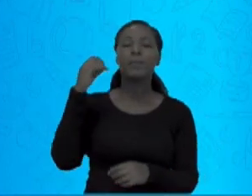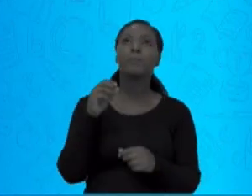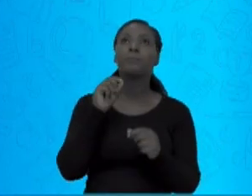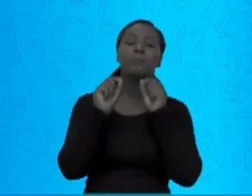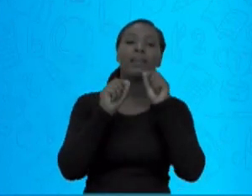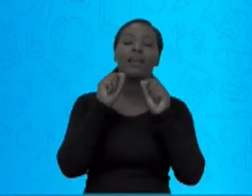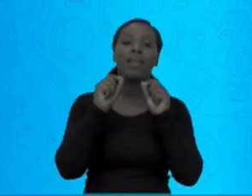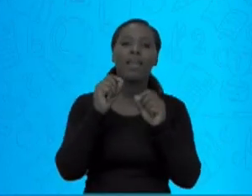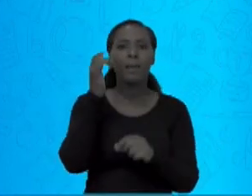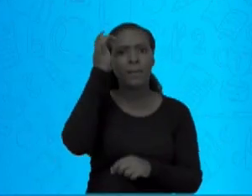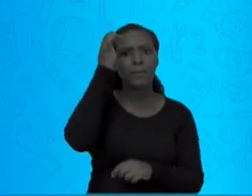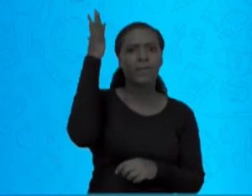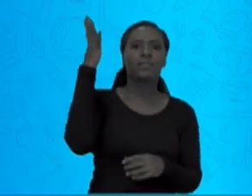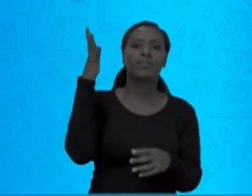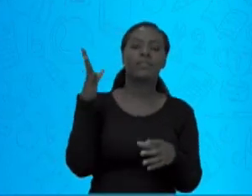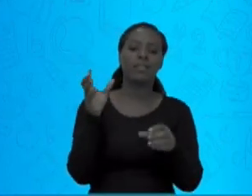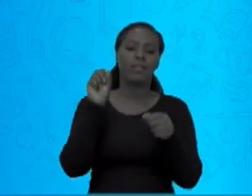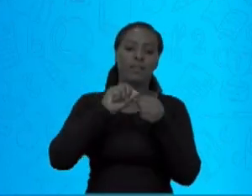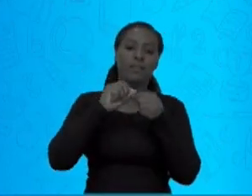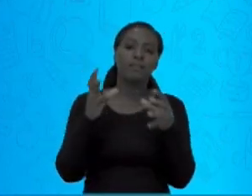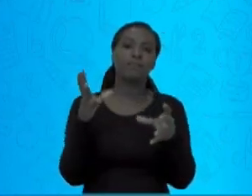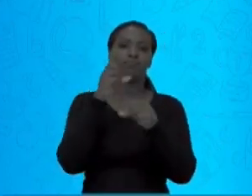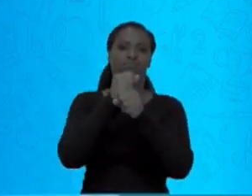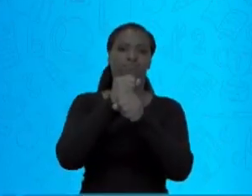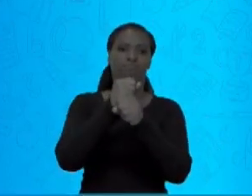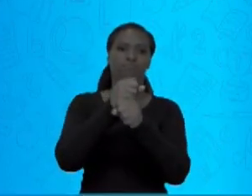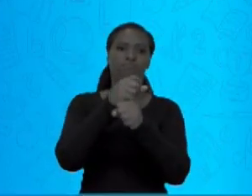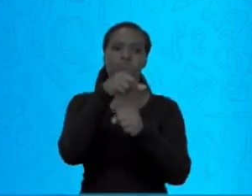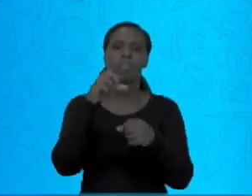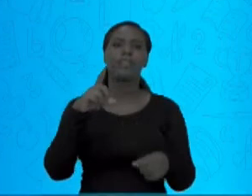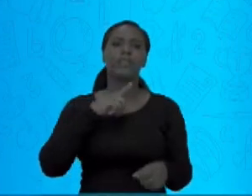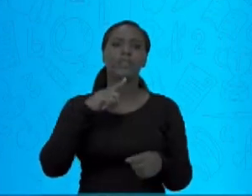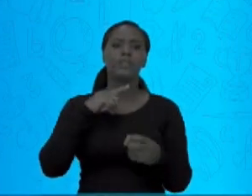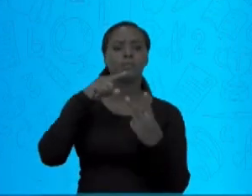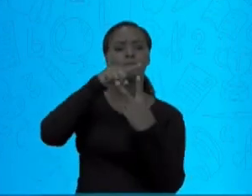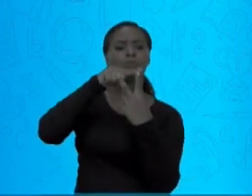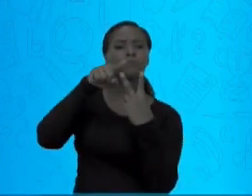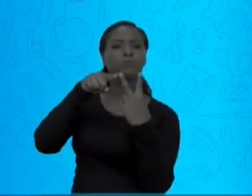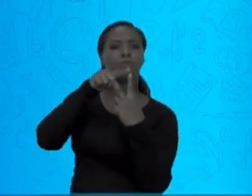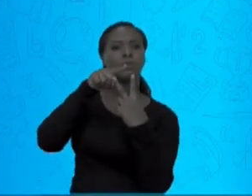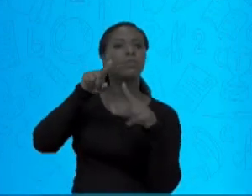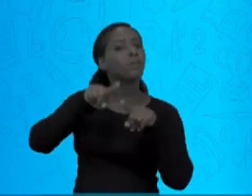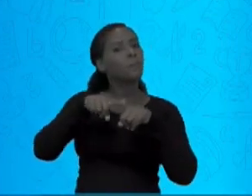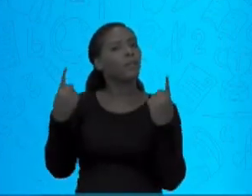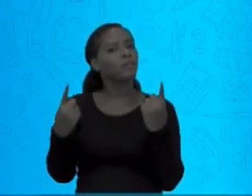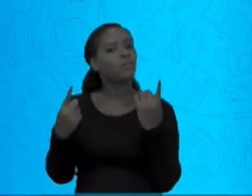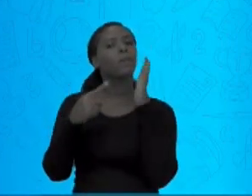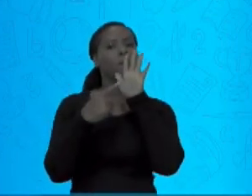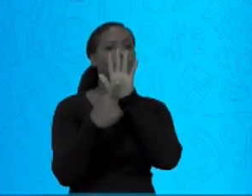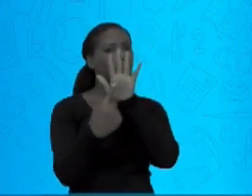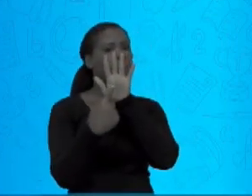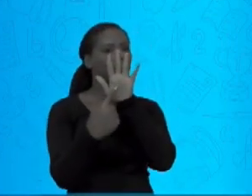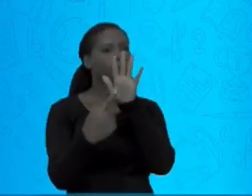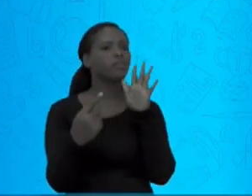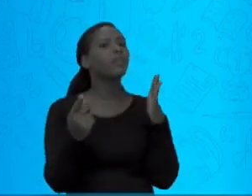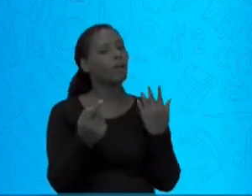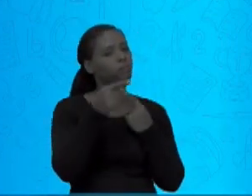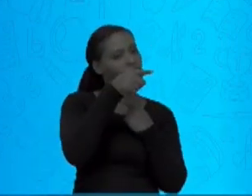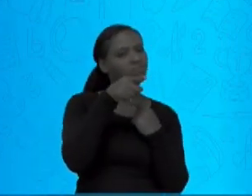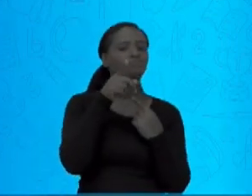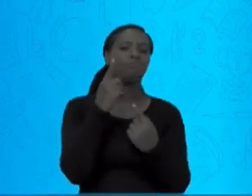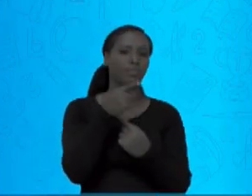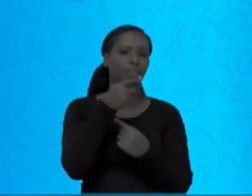facilitar cálculos. Nós temos aqui 2 ábacos, porém, eu vou mostrar para vocês nesse ábaco